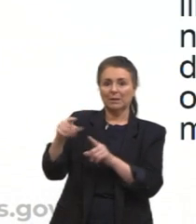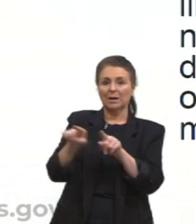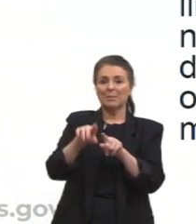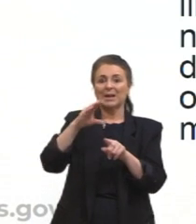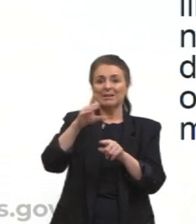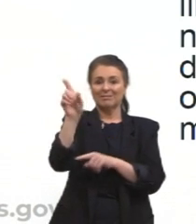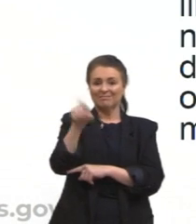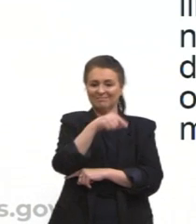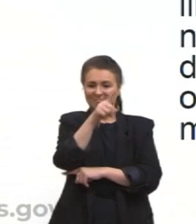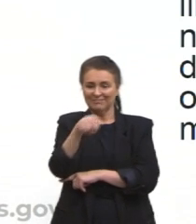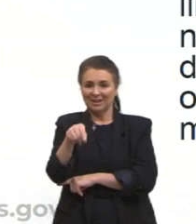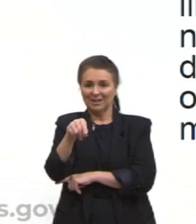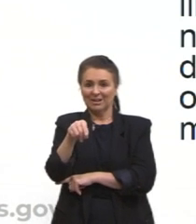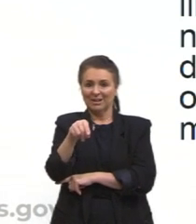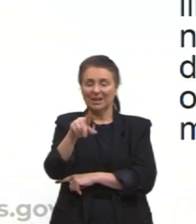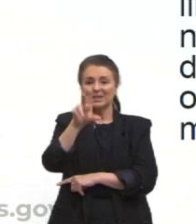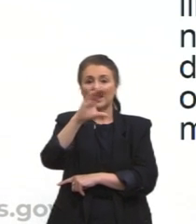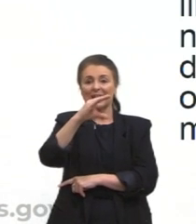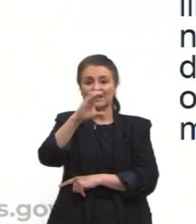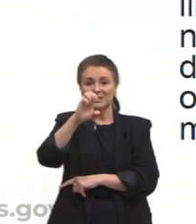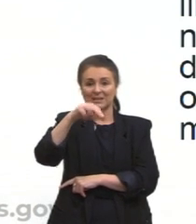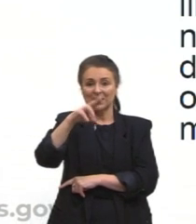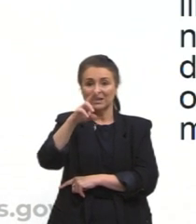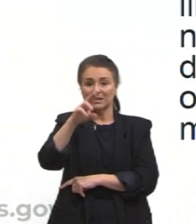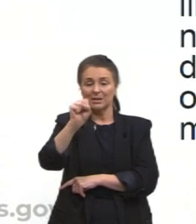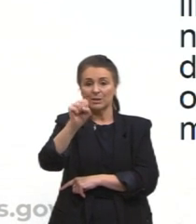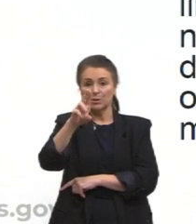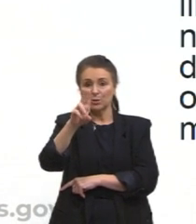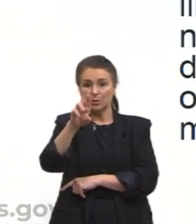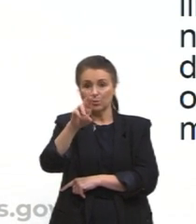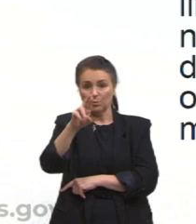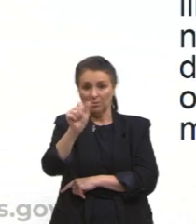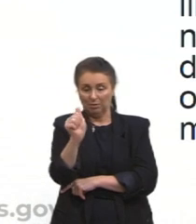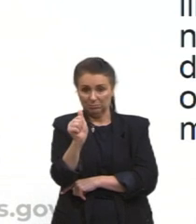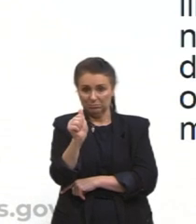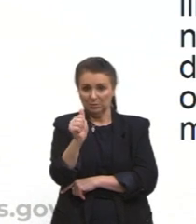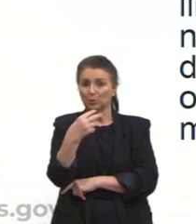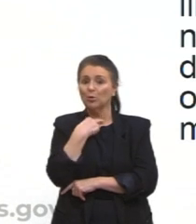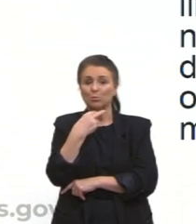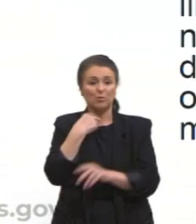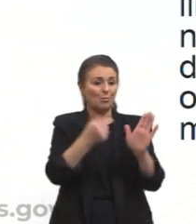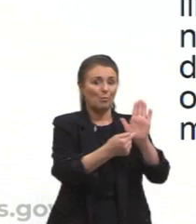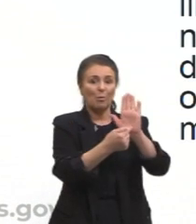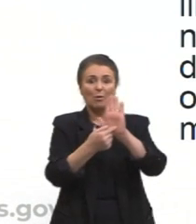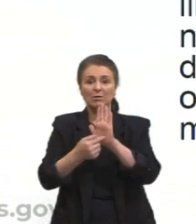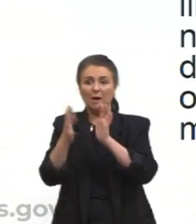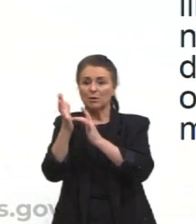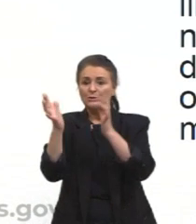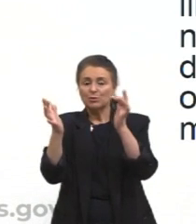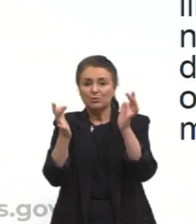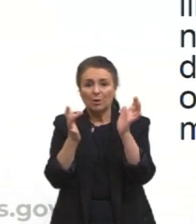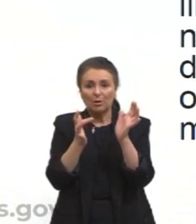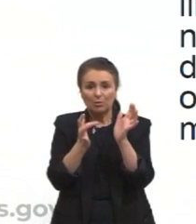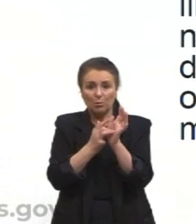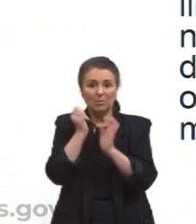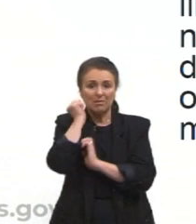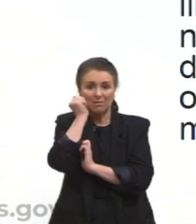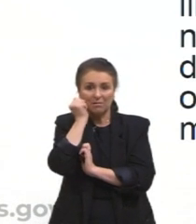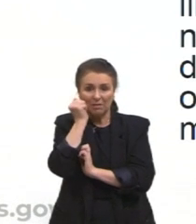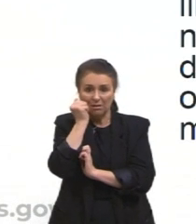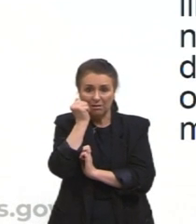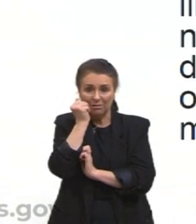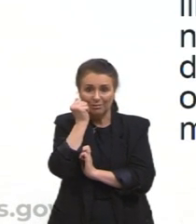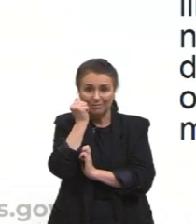ele sofreram ali de não poder levar esse Cristo para para Avenida né e ele gera Então esse samba enredo que